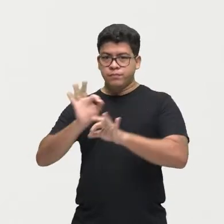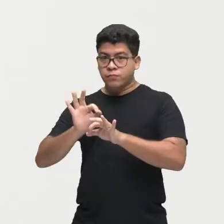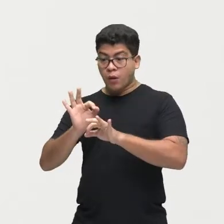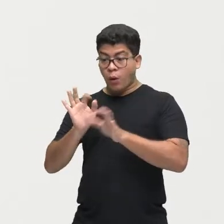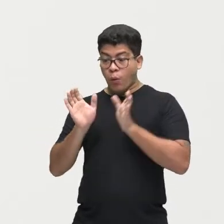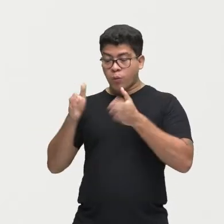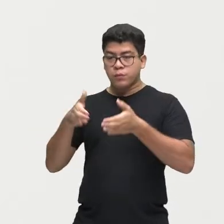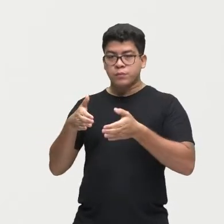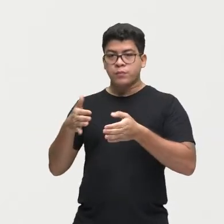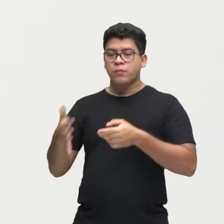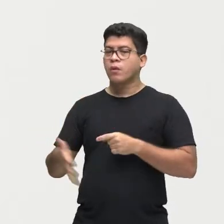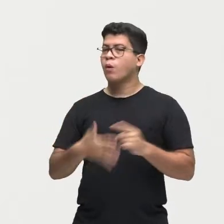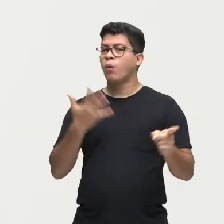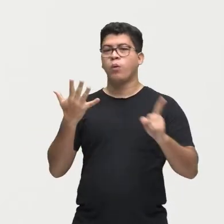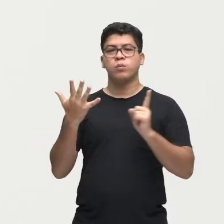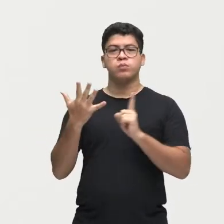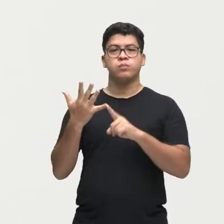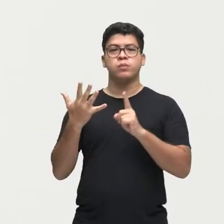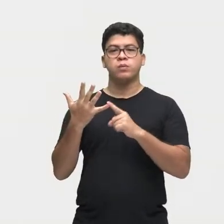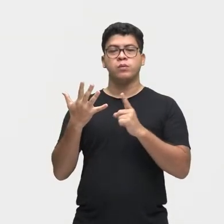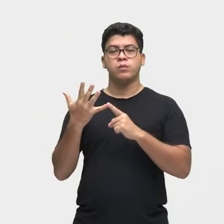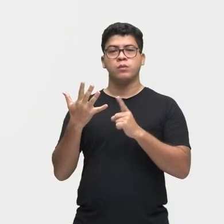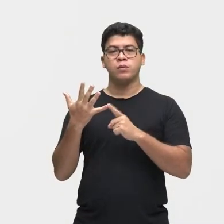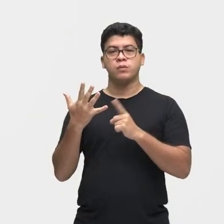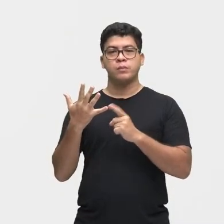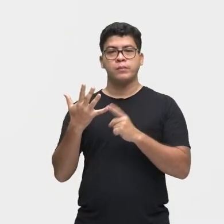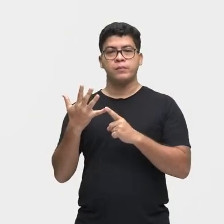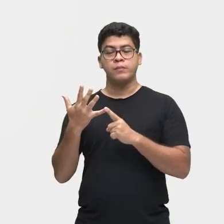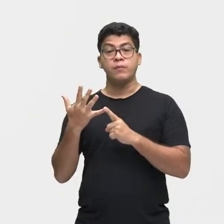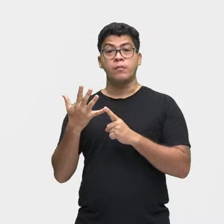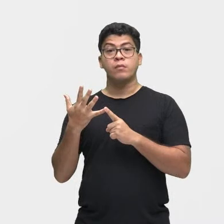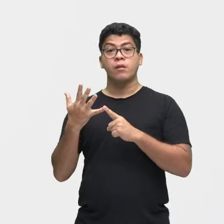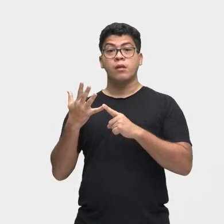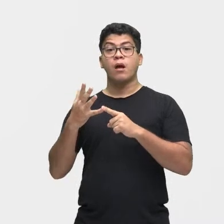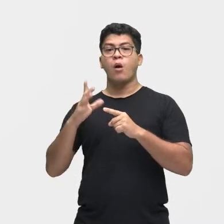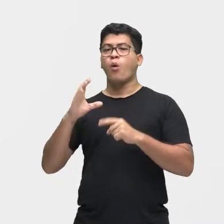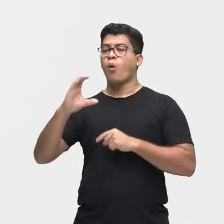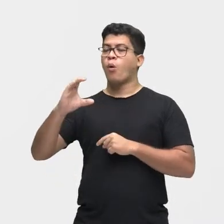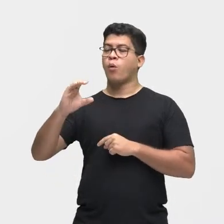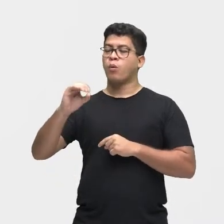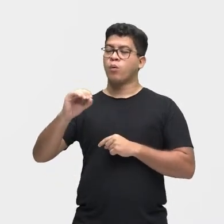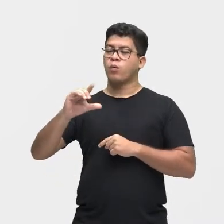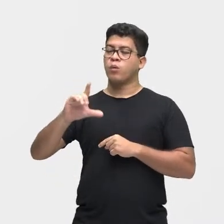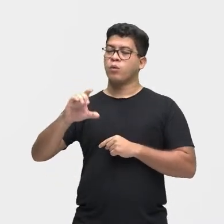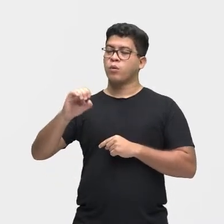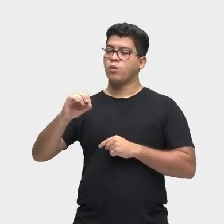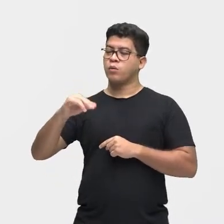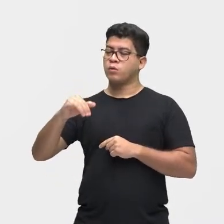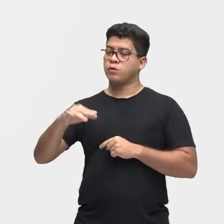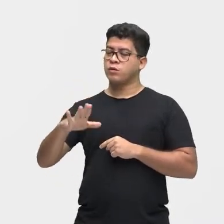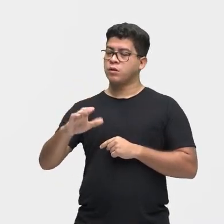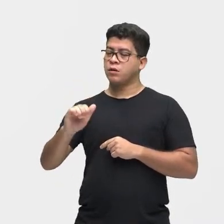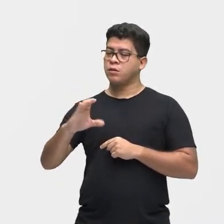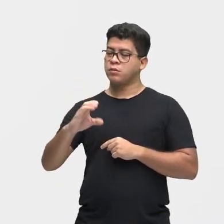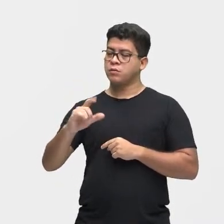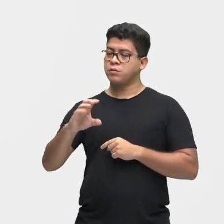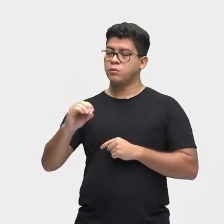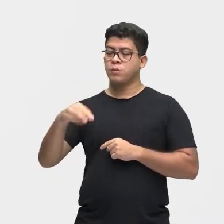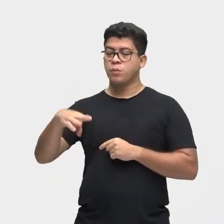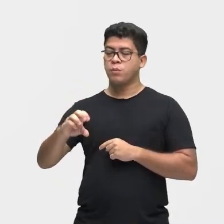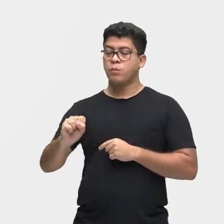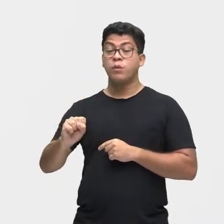o último ponto que nós vimos é o chamado colonialismo. O que é isso, professora? é as práticas